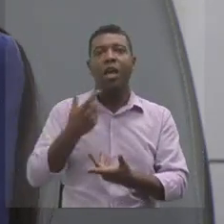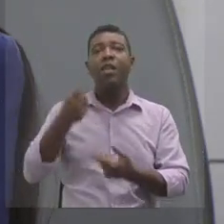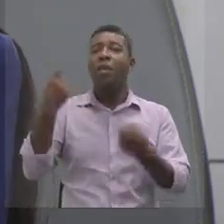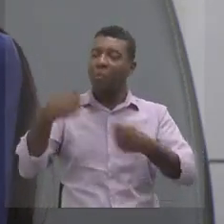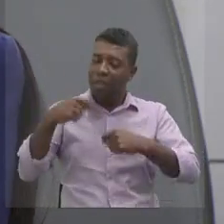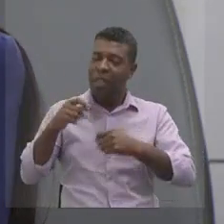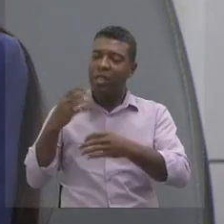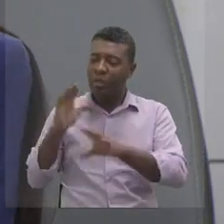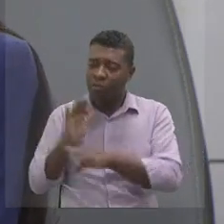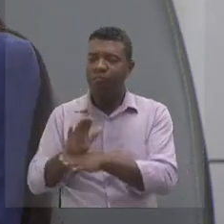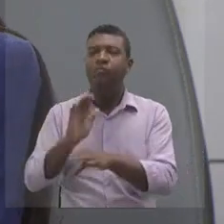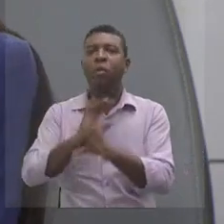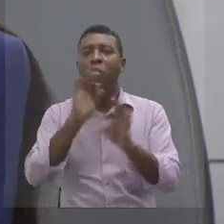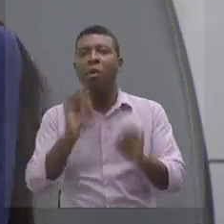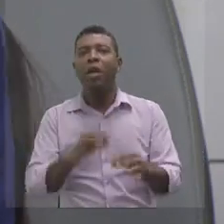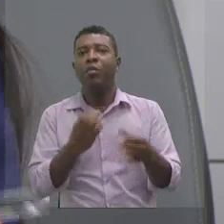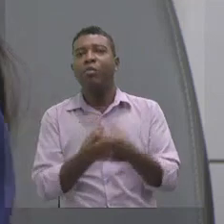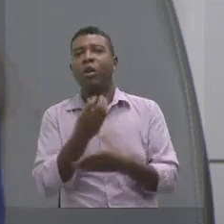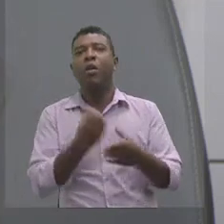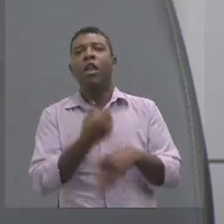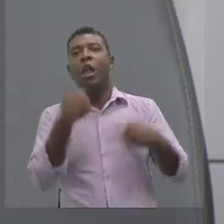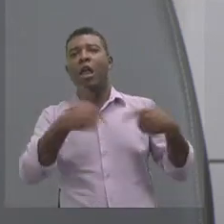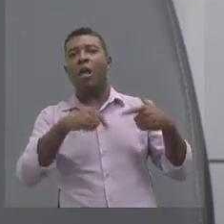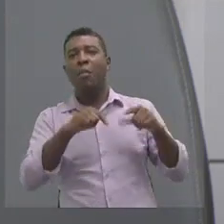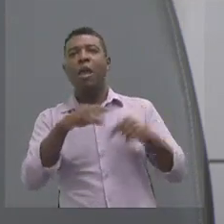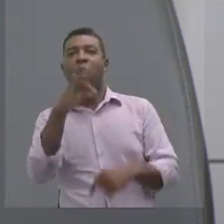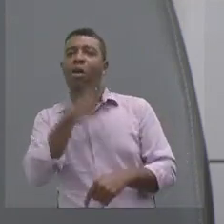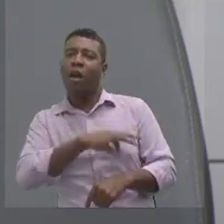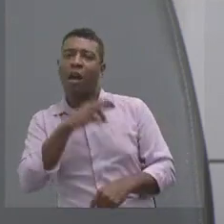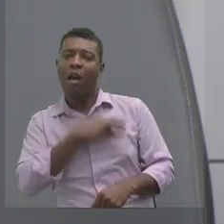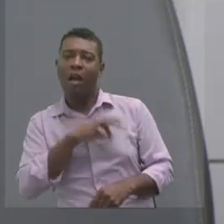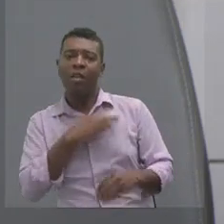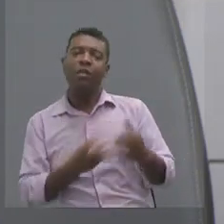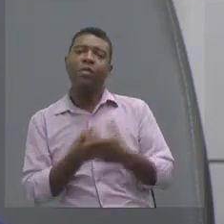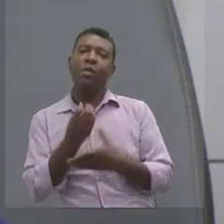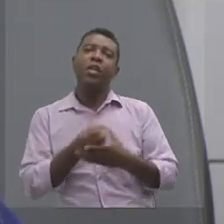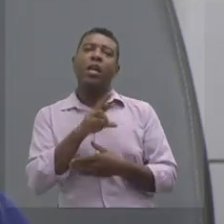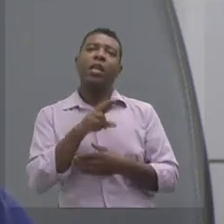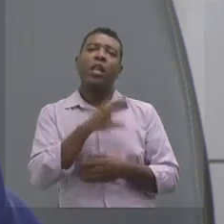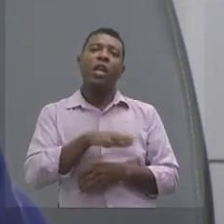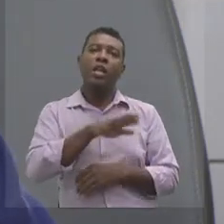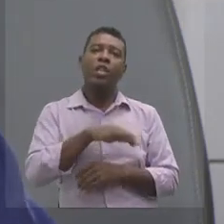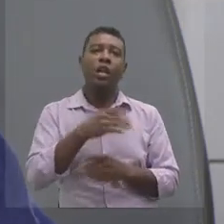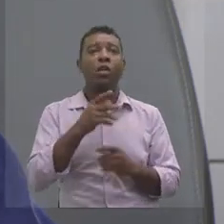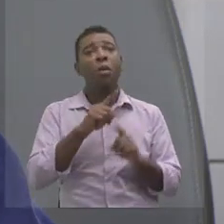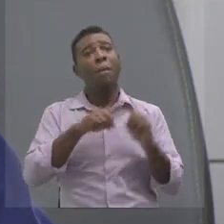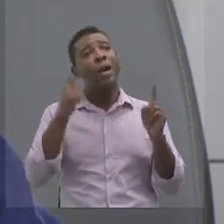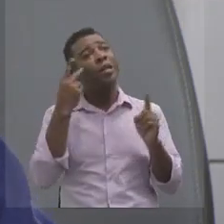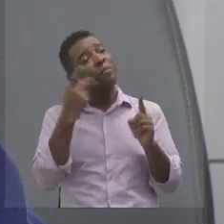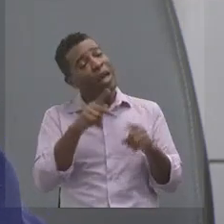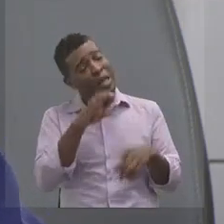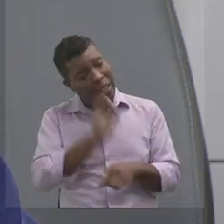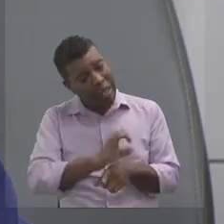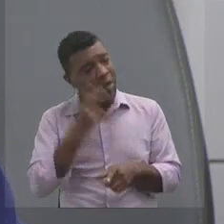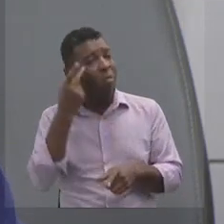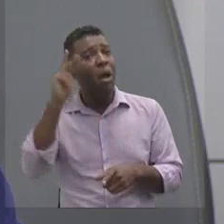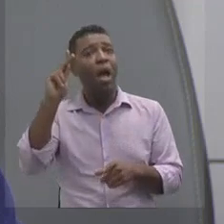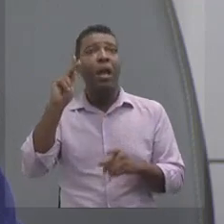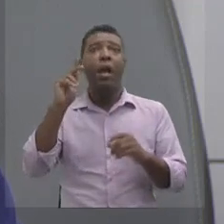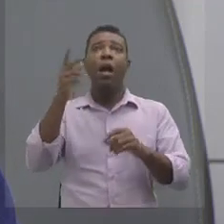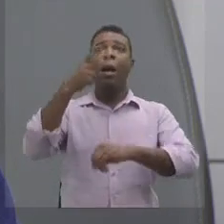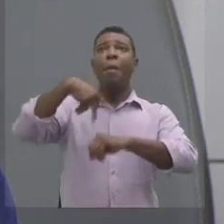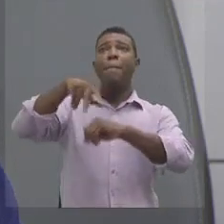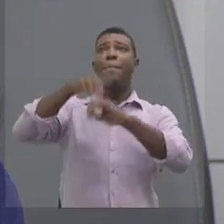a geração de empregos e de renda que ela gera ali na nossa não só na nossa região mas para o estado e para o país dessa maneira